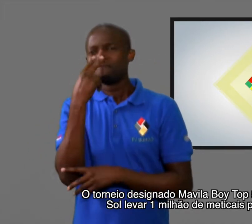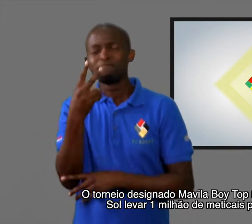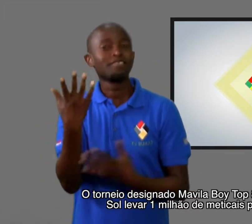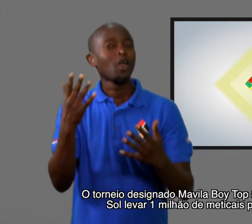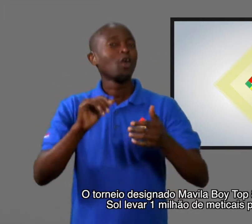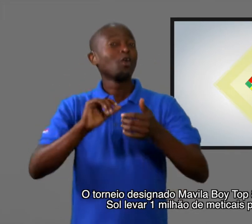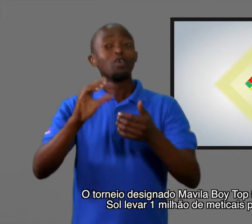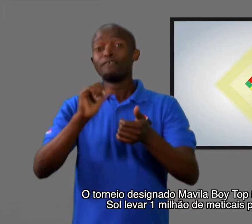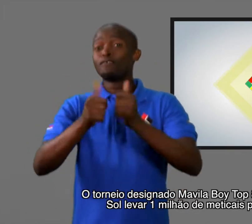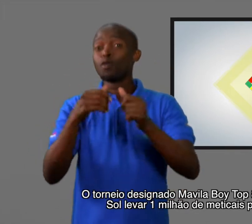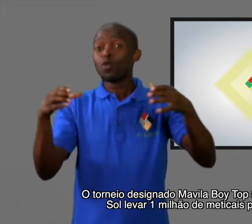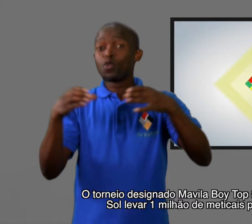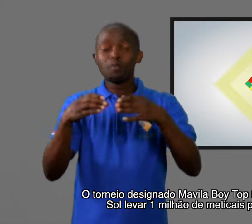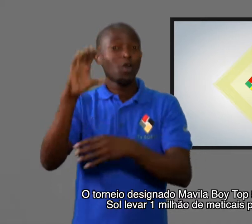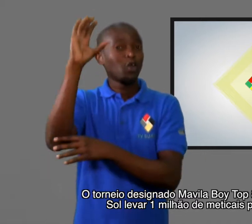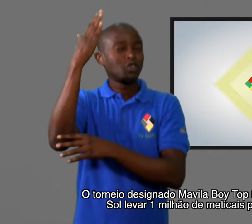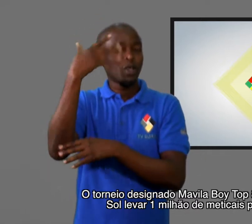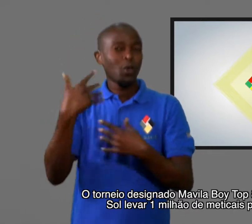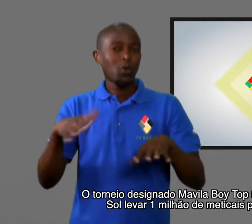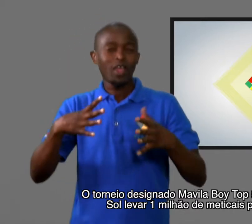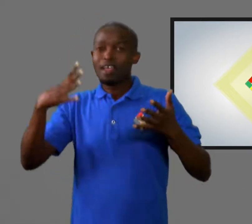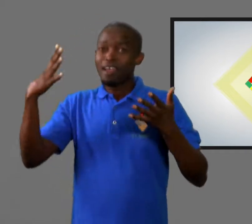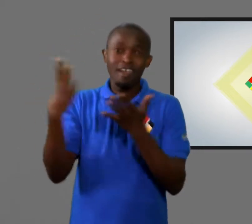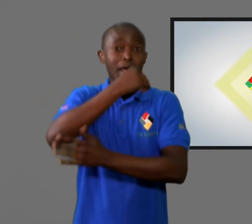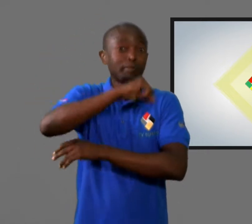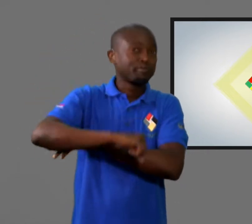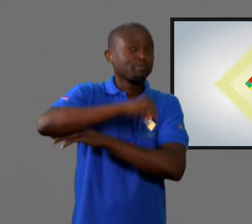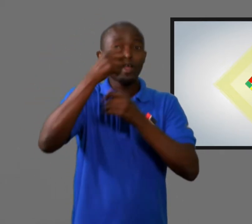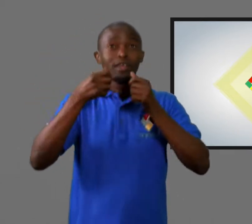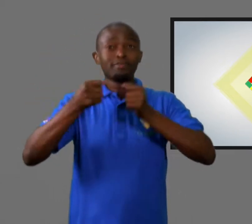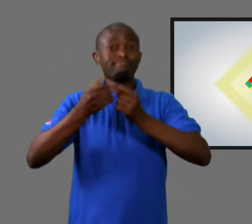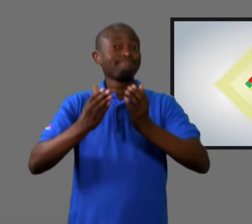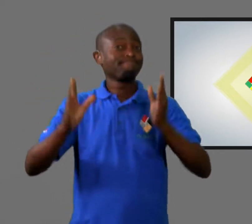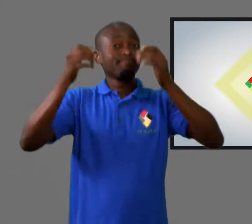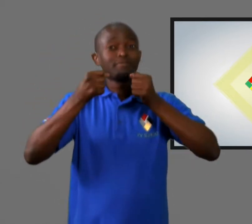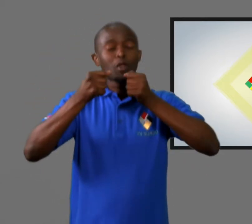Viu Costa do Sol levar um milhão de meticais para casa.